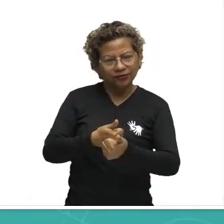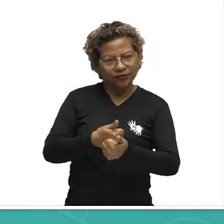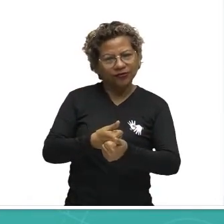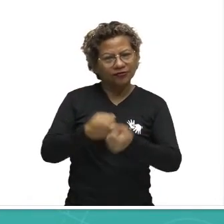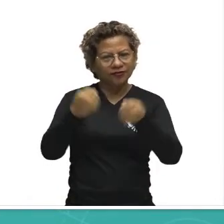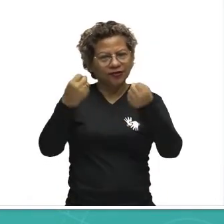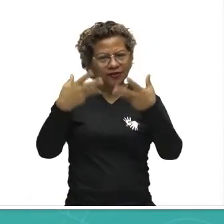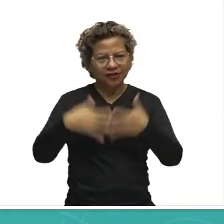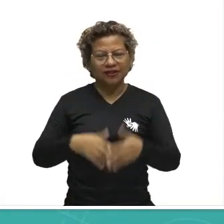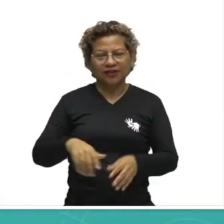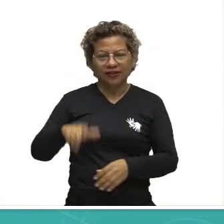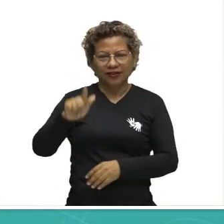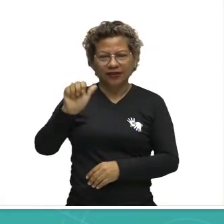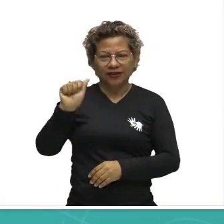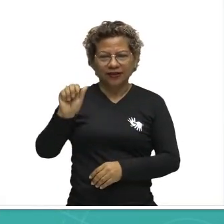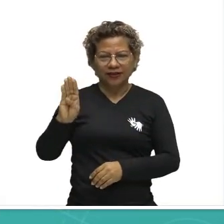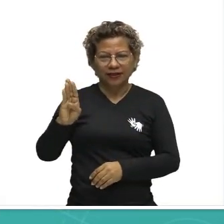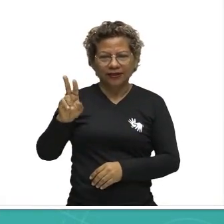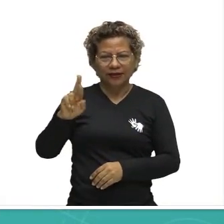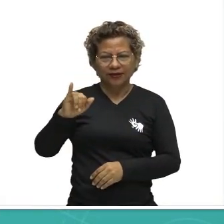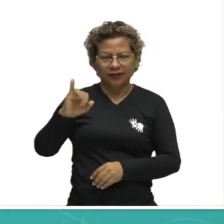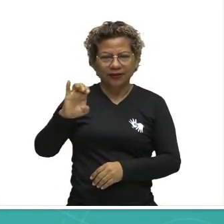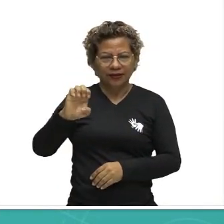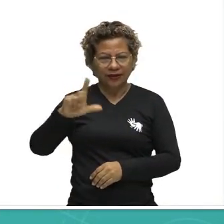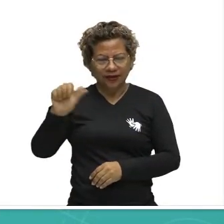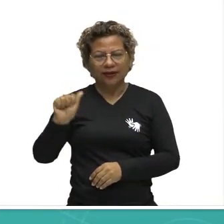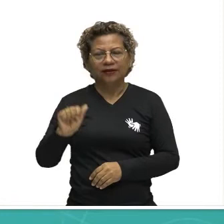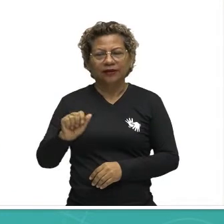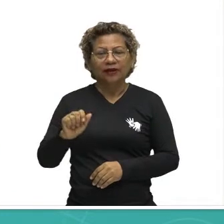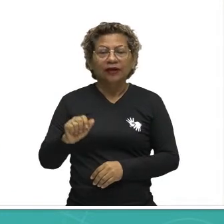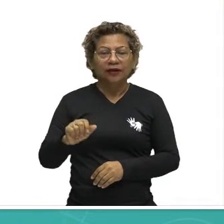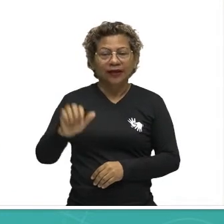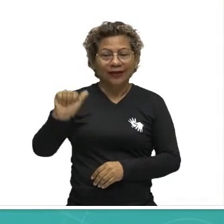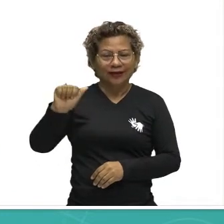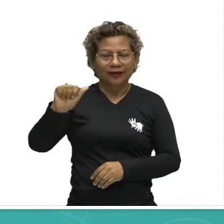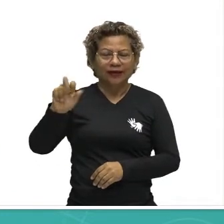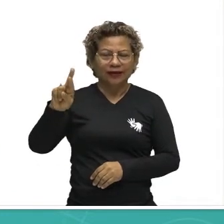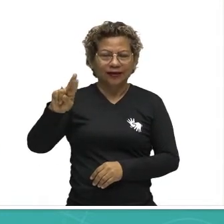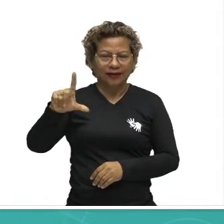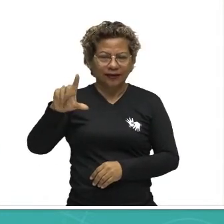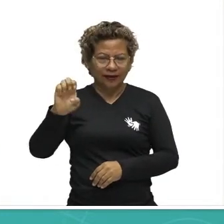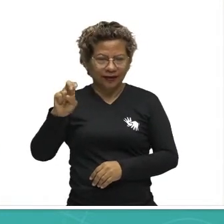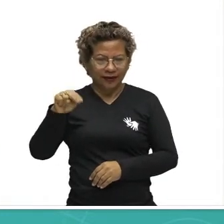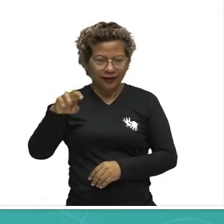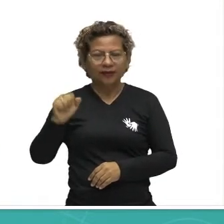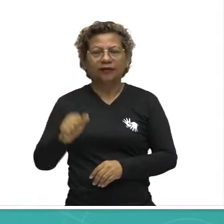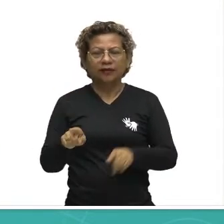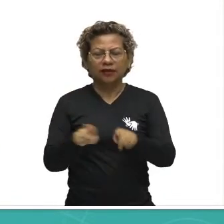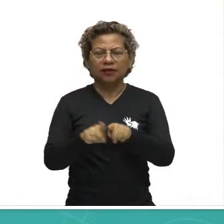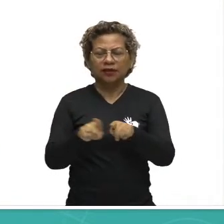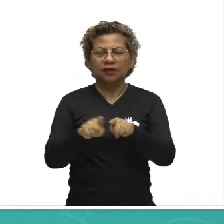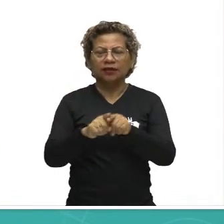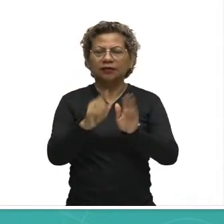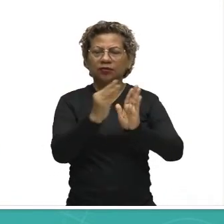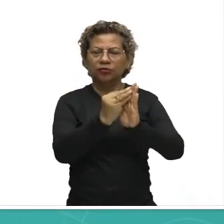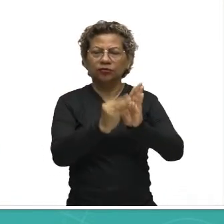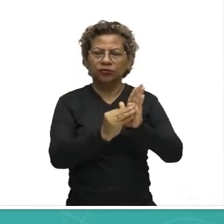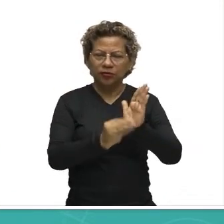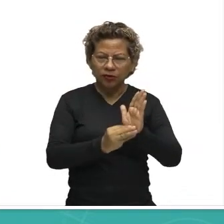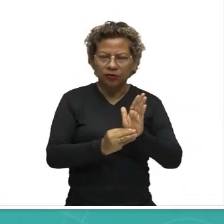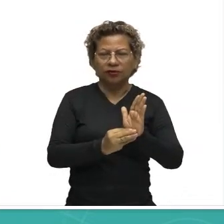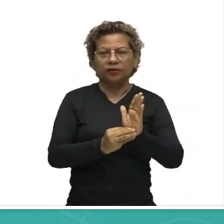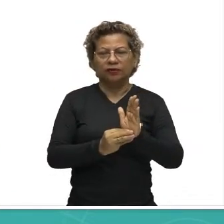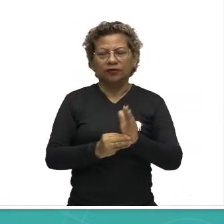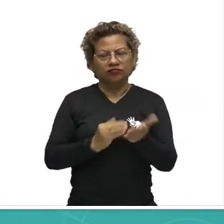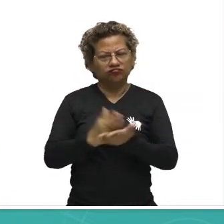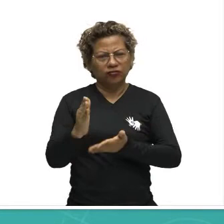trabalho, professora Gabriela e professora Arlene, que estão aí falando do nosso conteúdo, porque às vezes não precisamos usar as